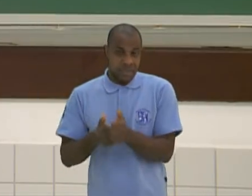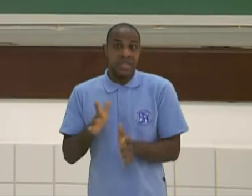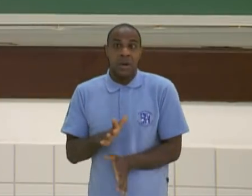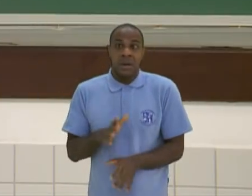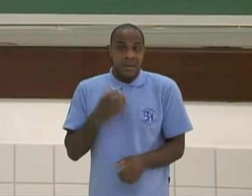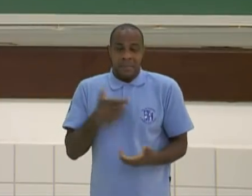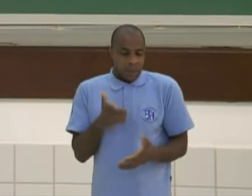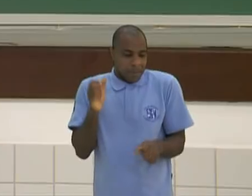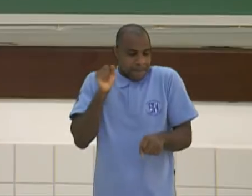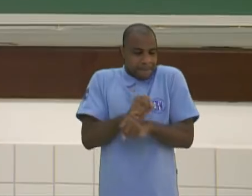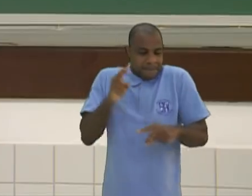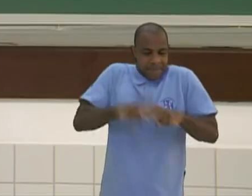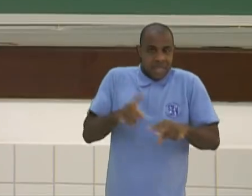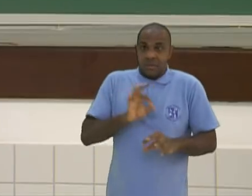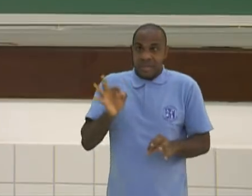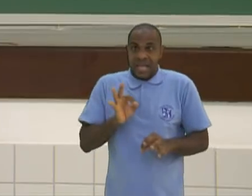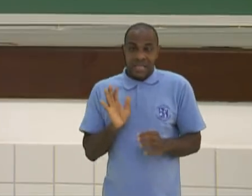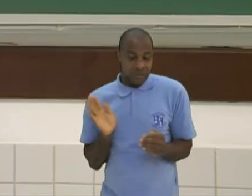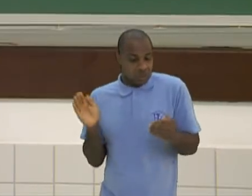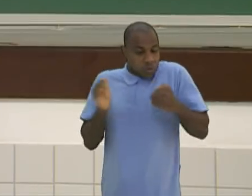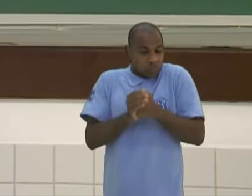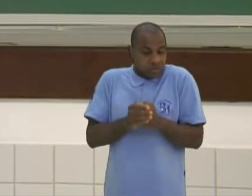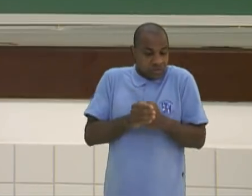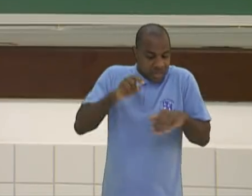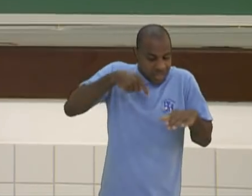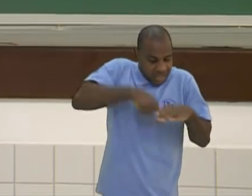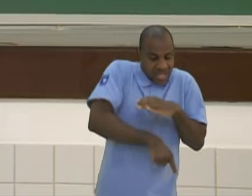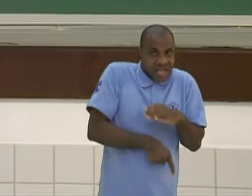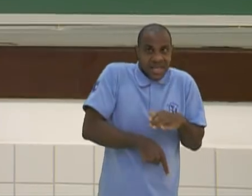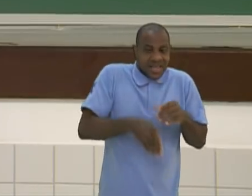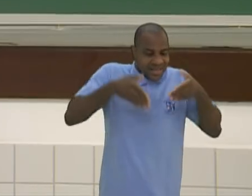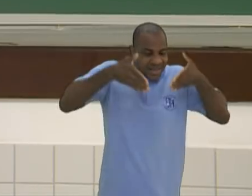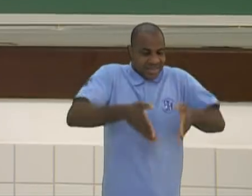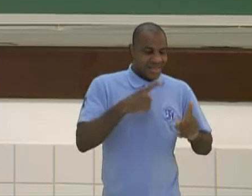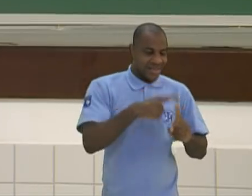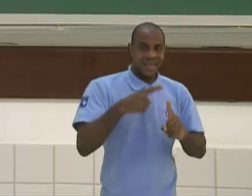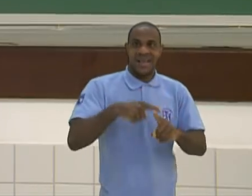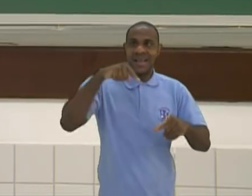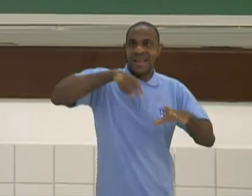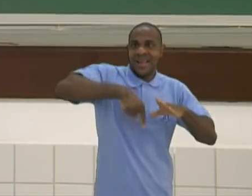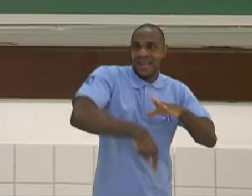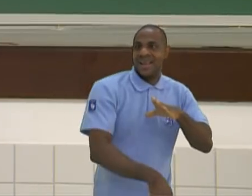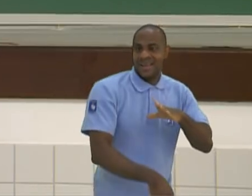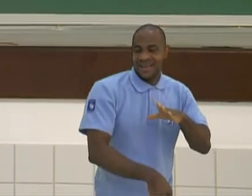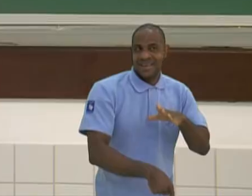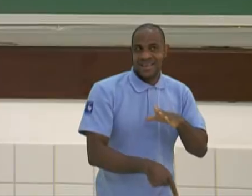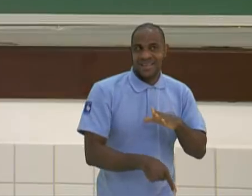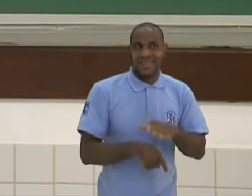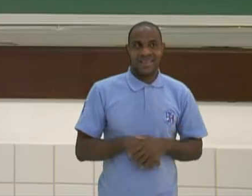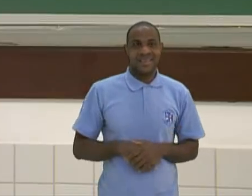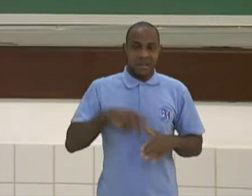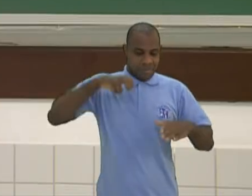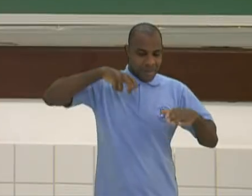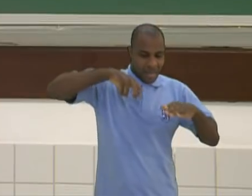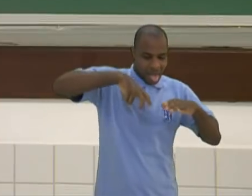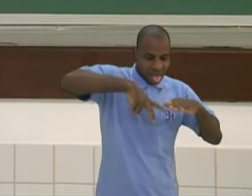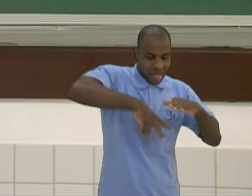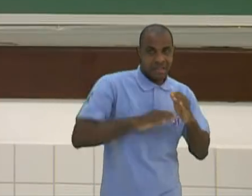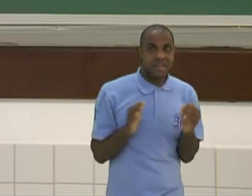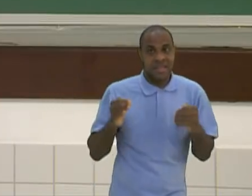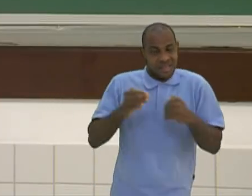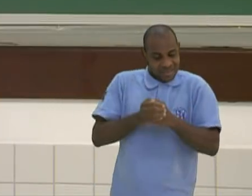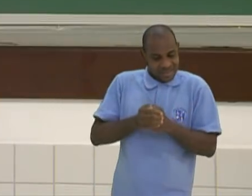a sua fé, falar sobre Jesus Cristo de uma maneira mais aberta, se encontravam nessas catacumbas. Por isso que nós falamos que são chamadas catacumbas